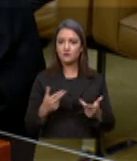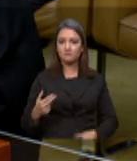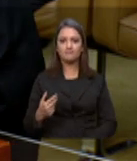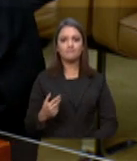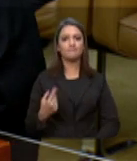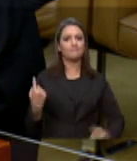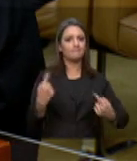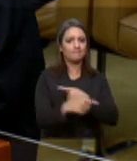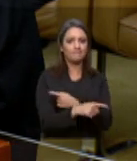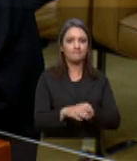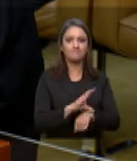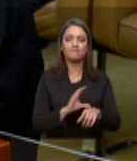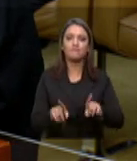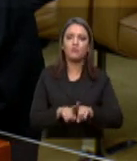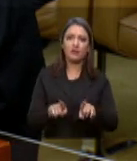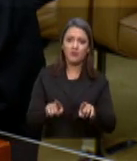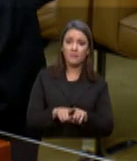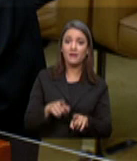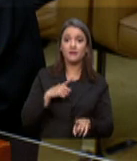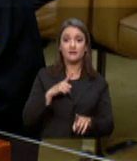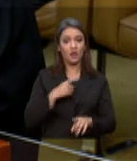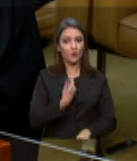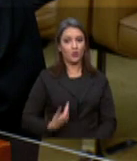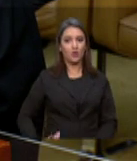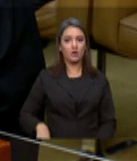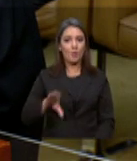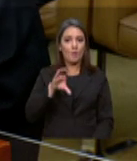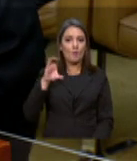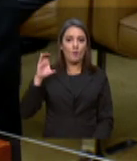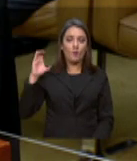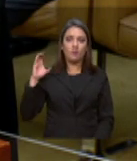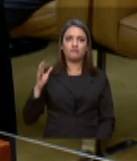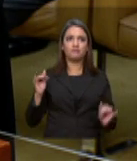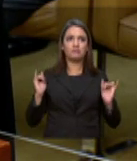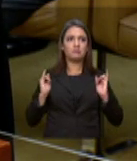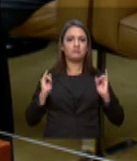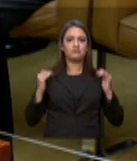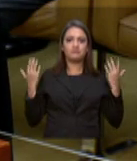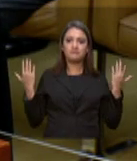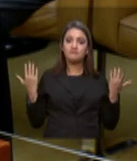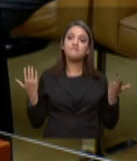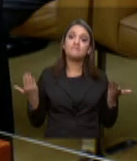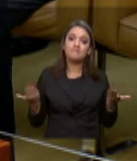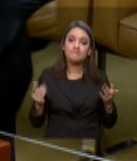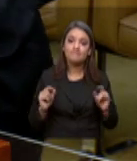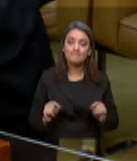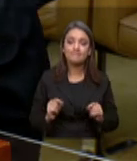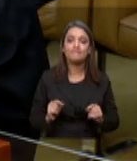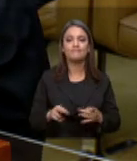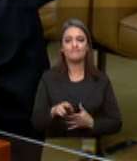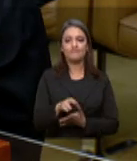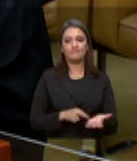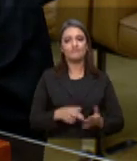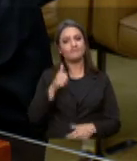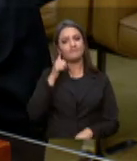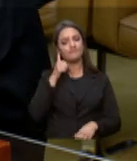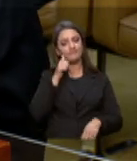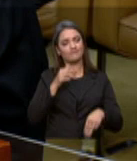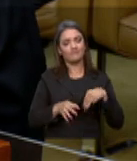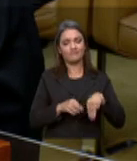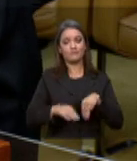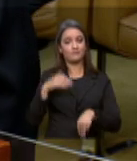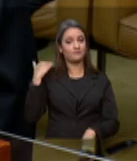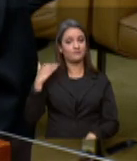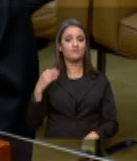bem retratado na arguição e já trazido pelo relatório da ministra Carmen Lúcia, que vimos aqui demandar dessa